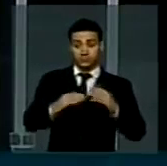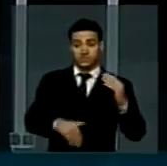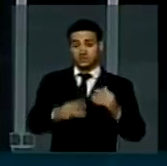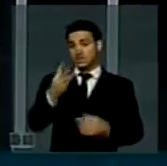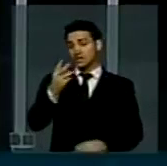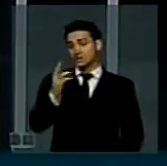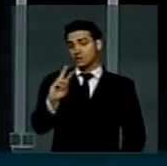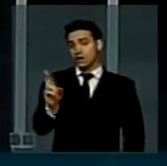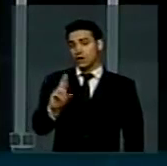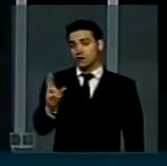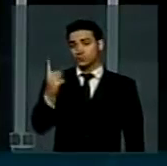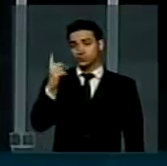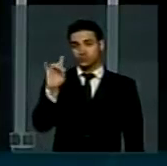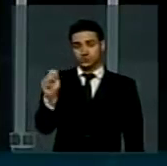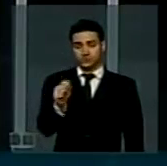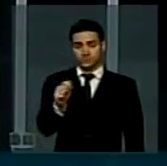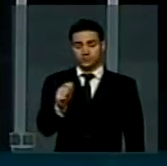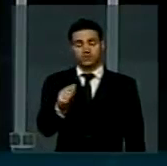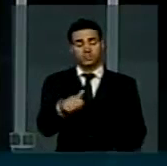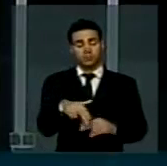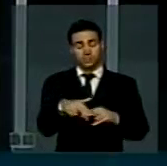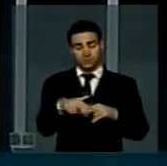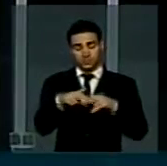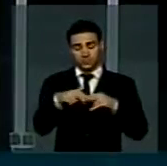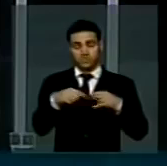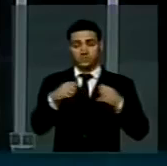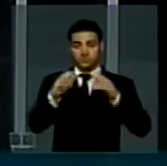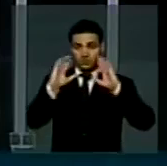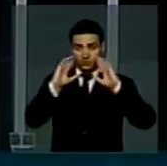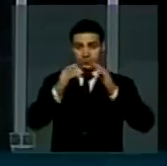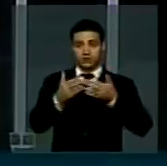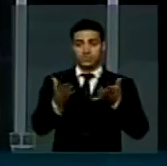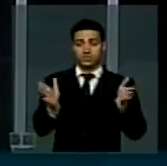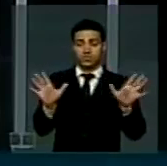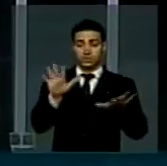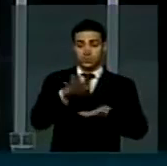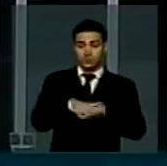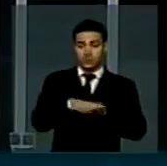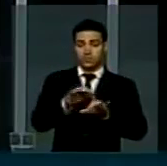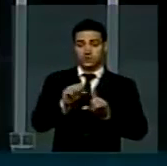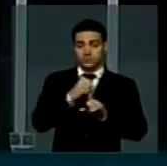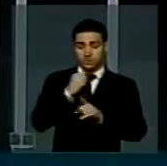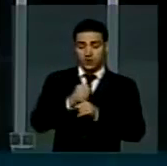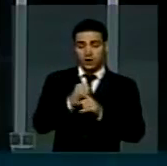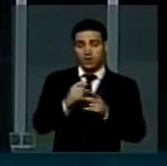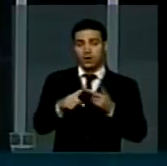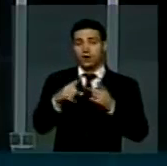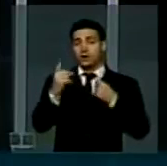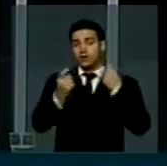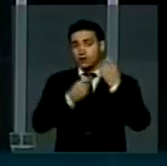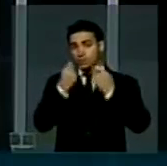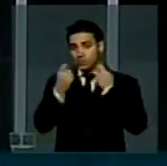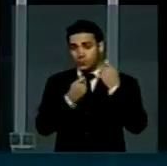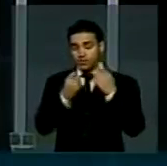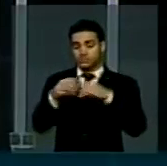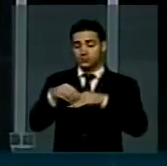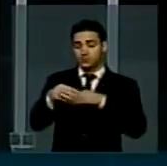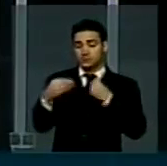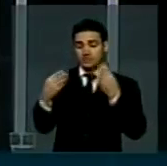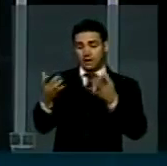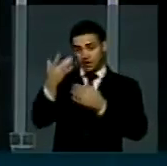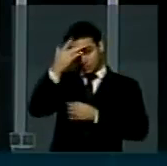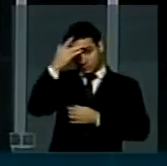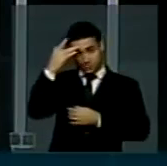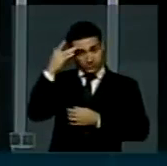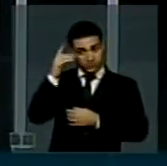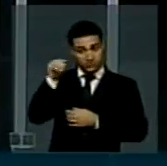dia. E é exatamente focado na inclusão social, na preocupação de levar a essas pessoas